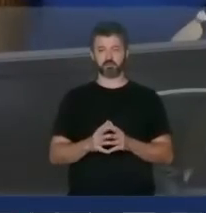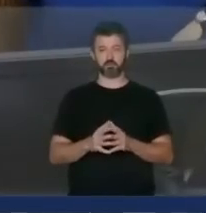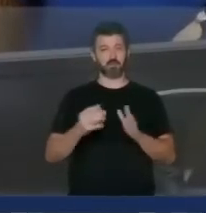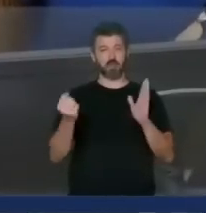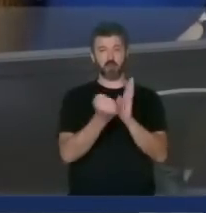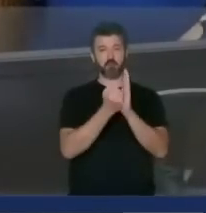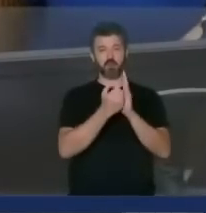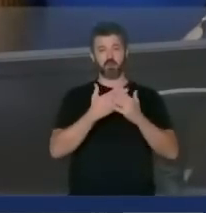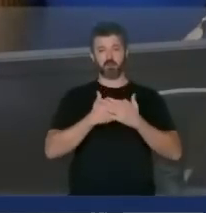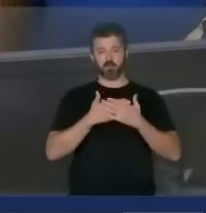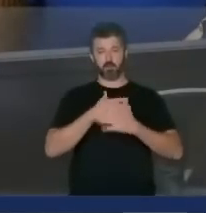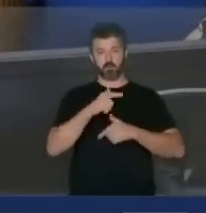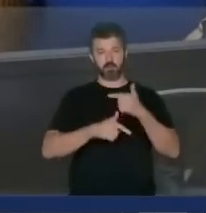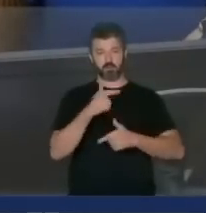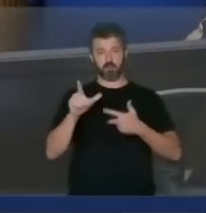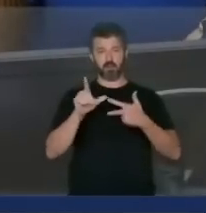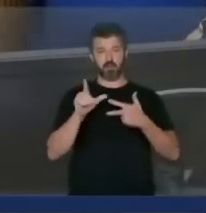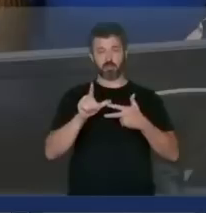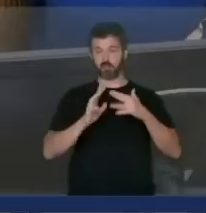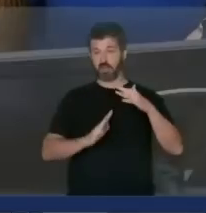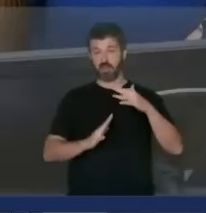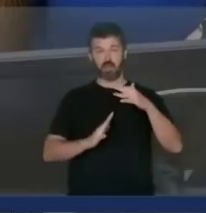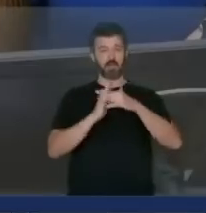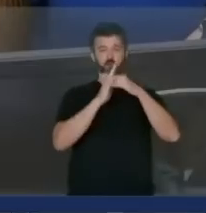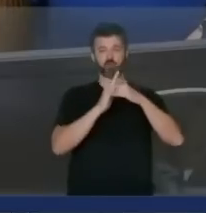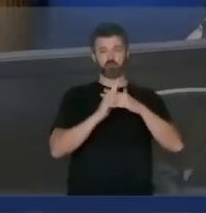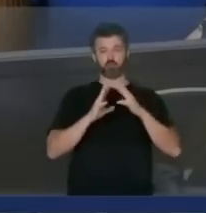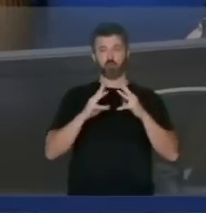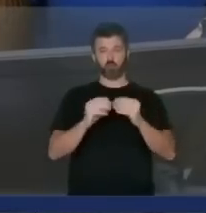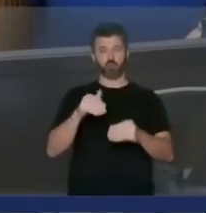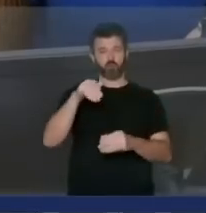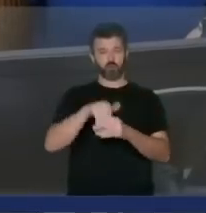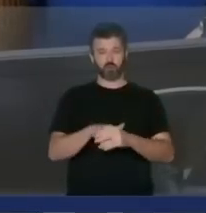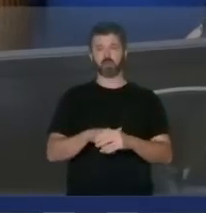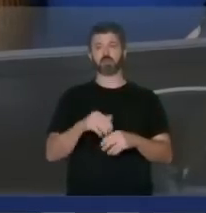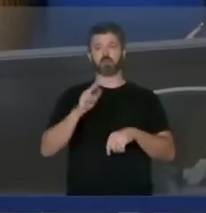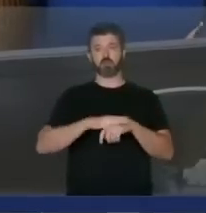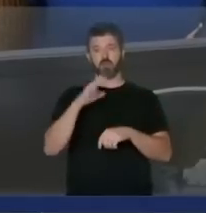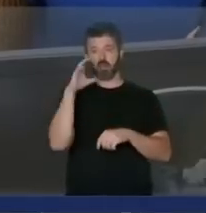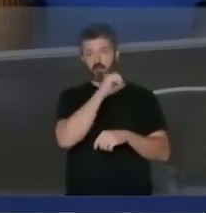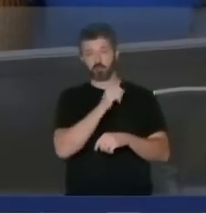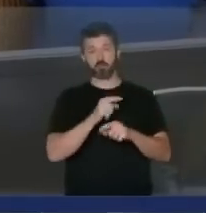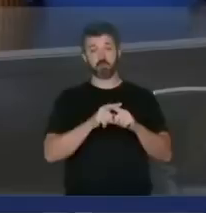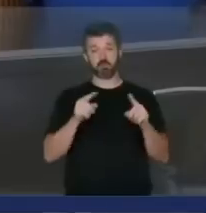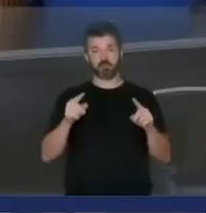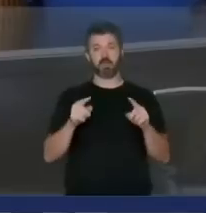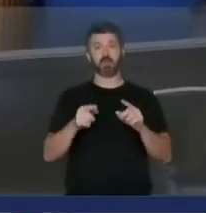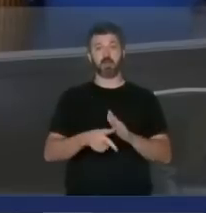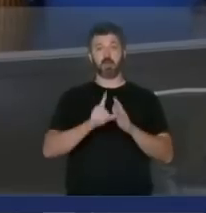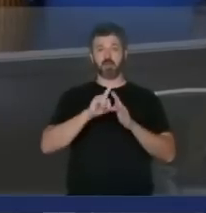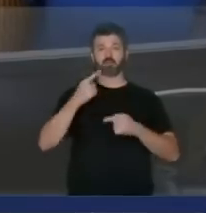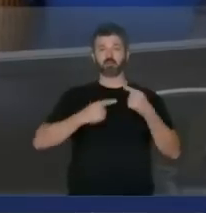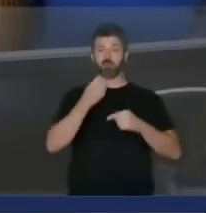nossa produção legislativa recorde. As matérias andaram, mas a celeridade sempre foi precedida da boa